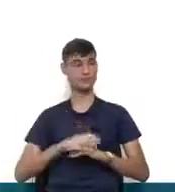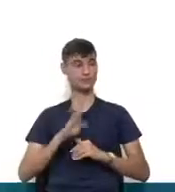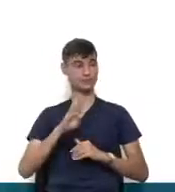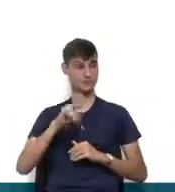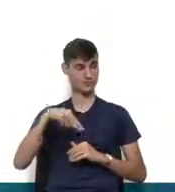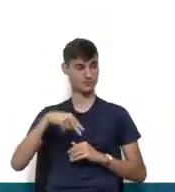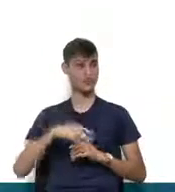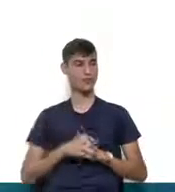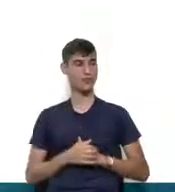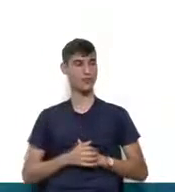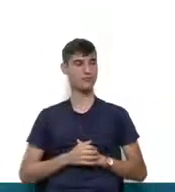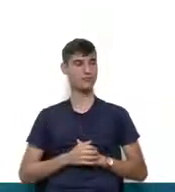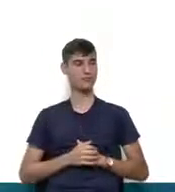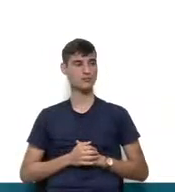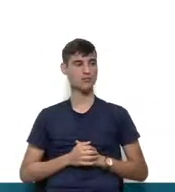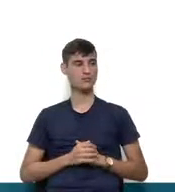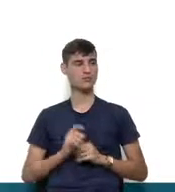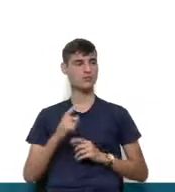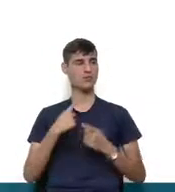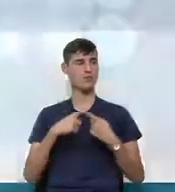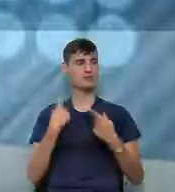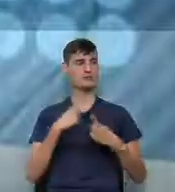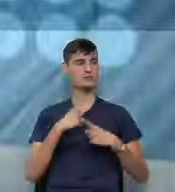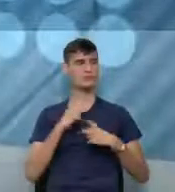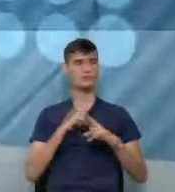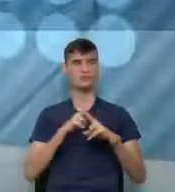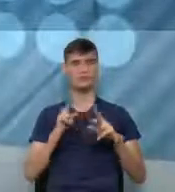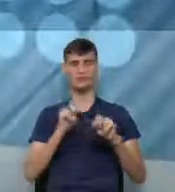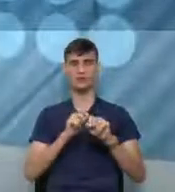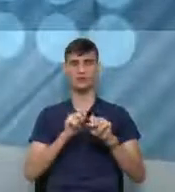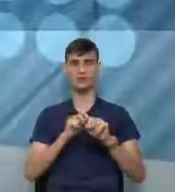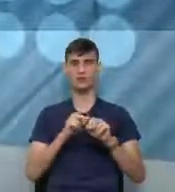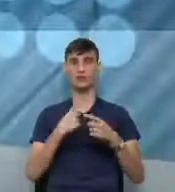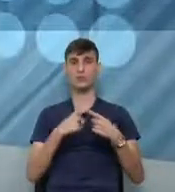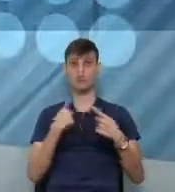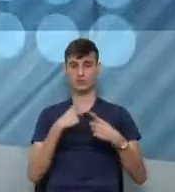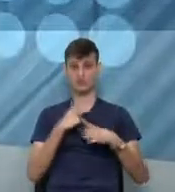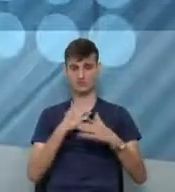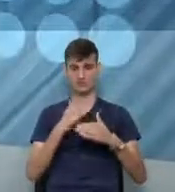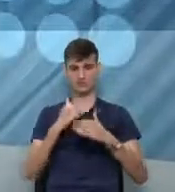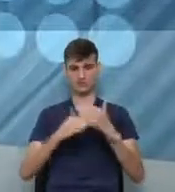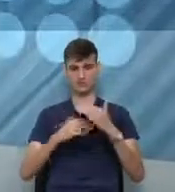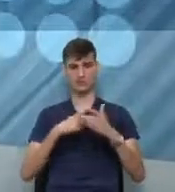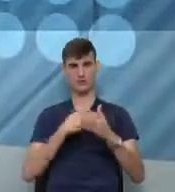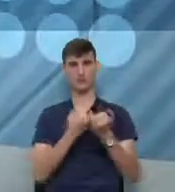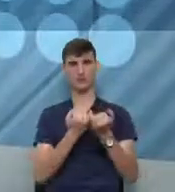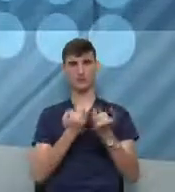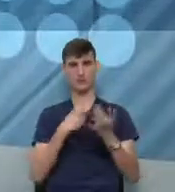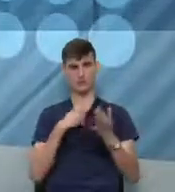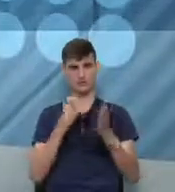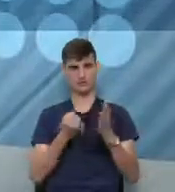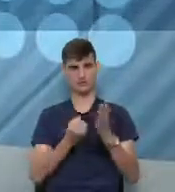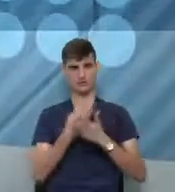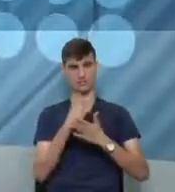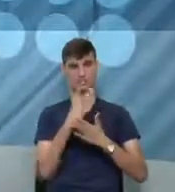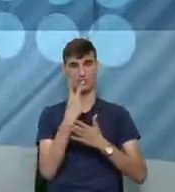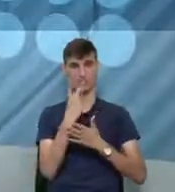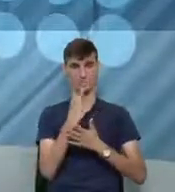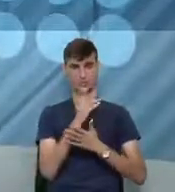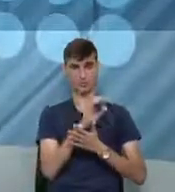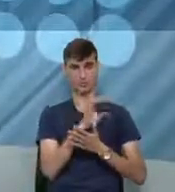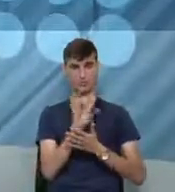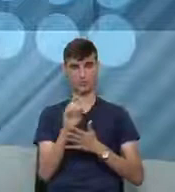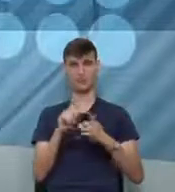estamos trabalhando isso? Por que nós estamos desenvolvendo isso? Porque nós temos a série de Fourier, que é composta por esses dois